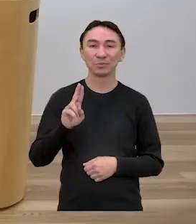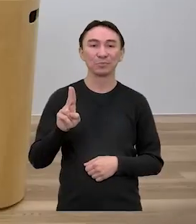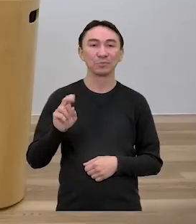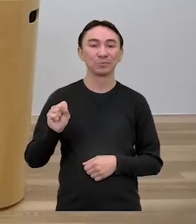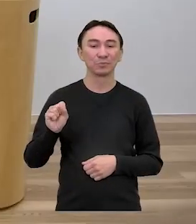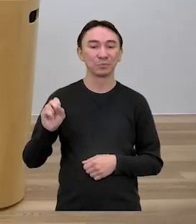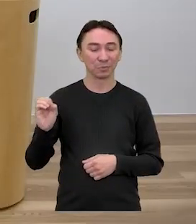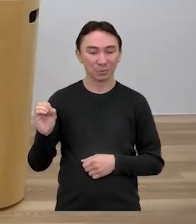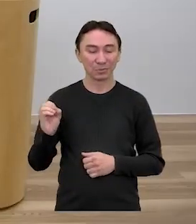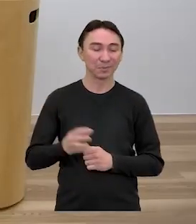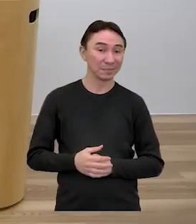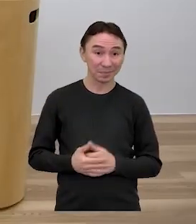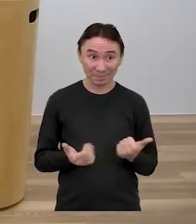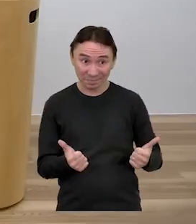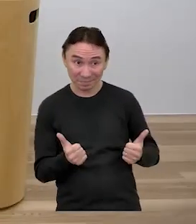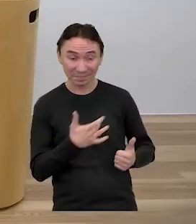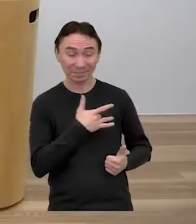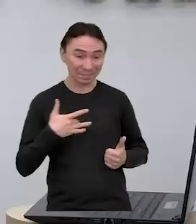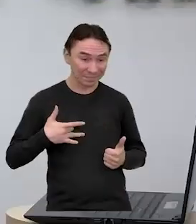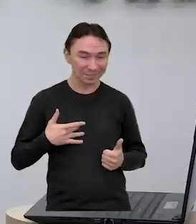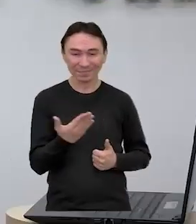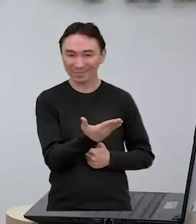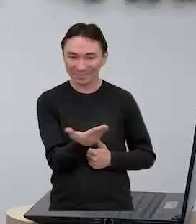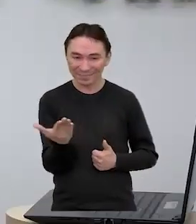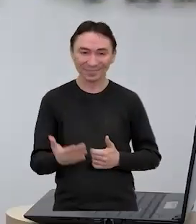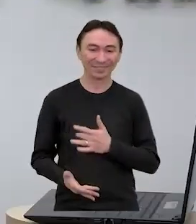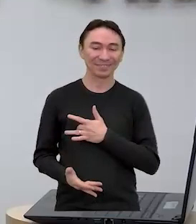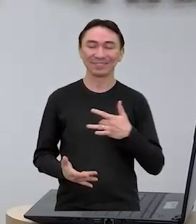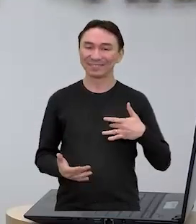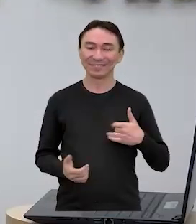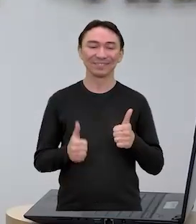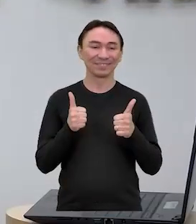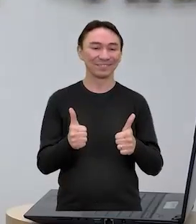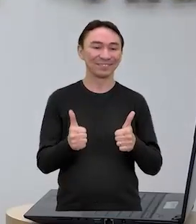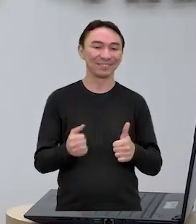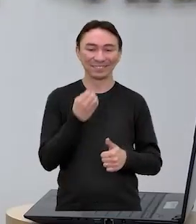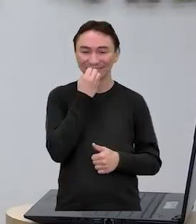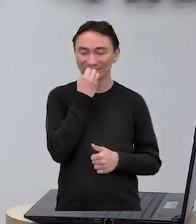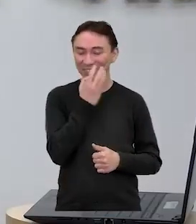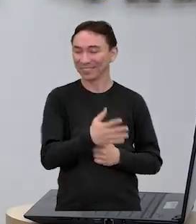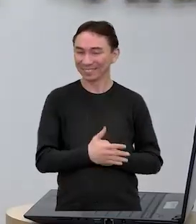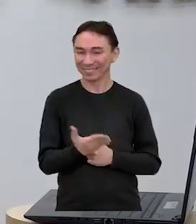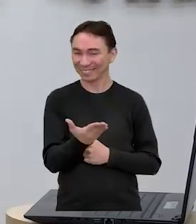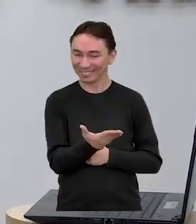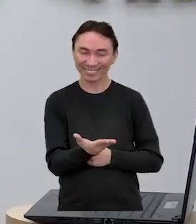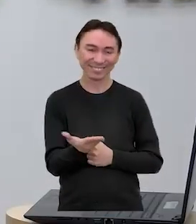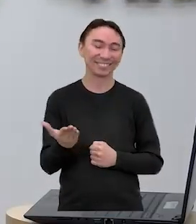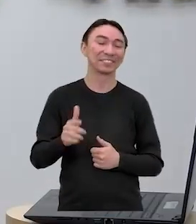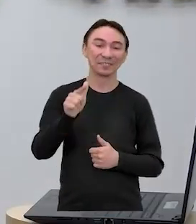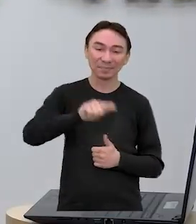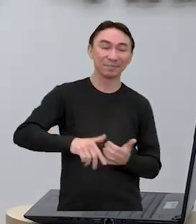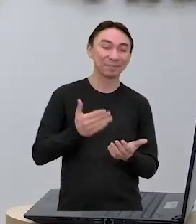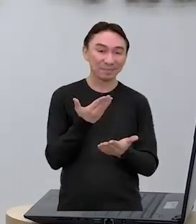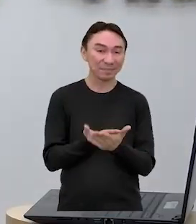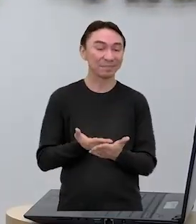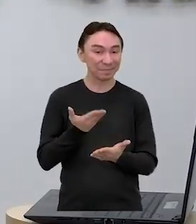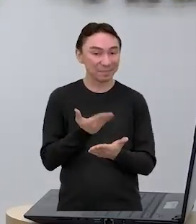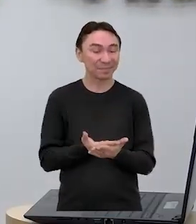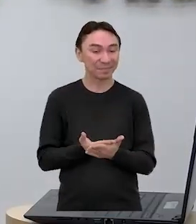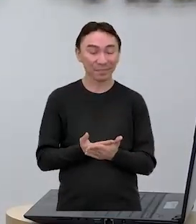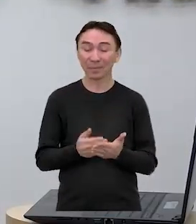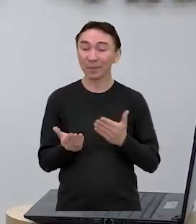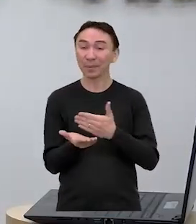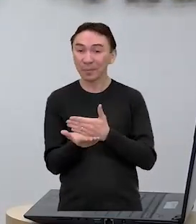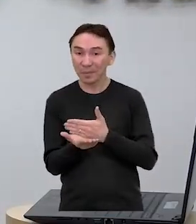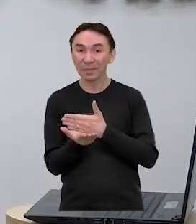Tudo bom, Luíse? Tudo bem aí aos alunos, professores e a todos que irão acompanhar a mais essa aula, né? Iniciando